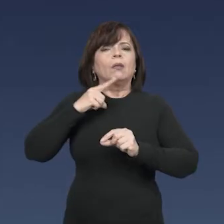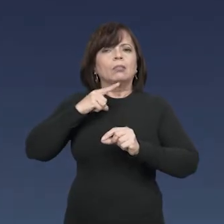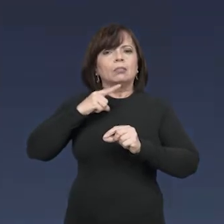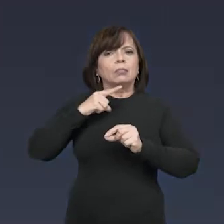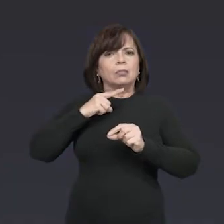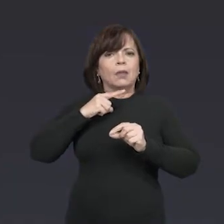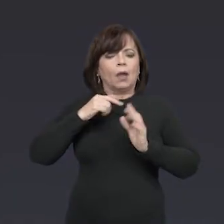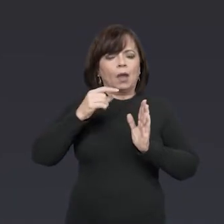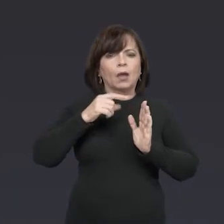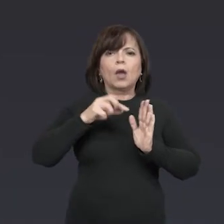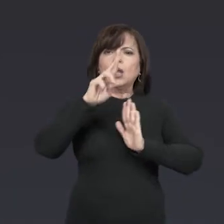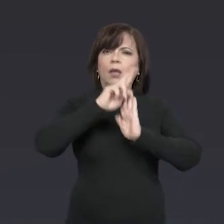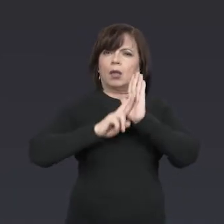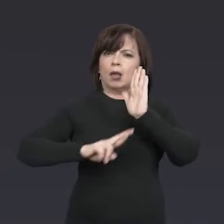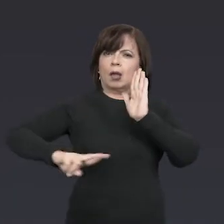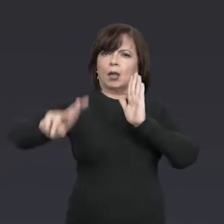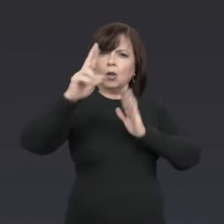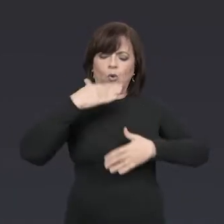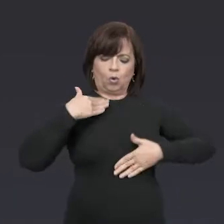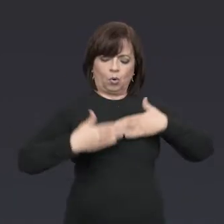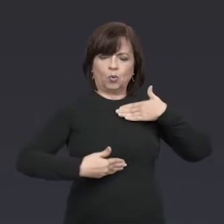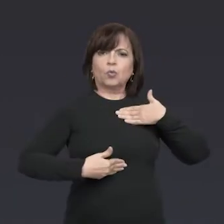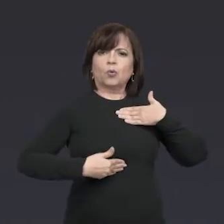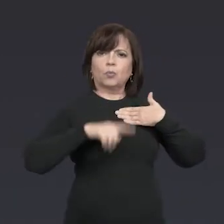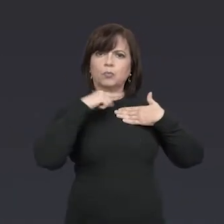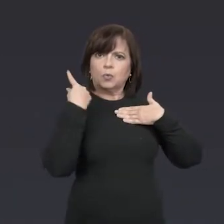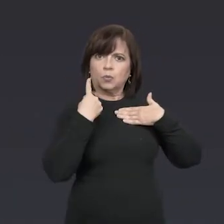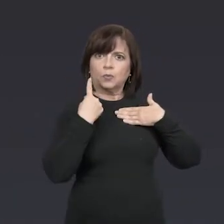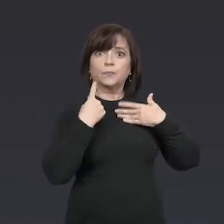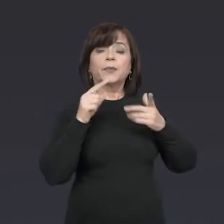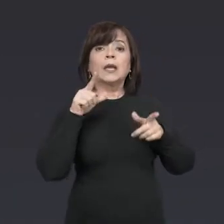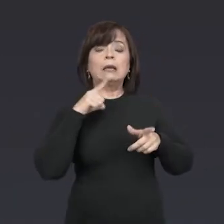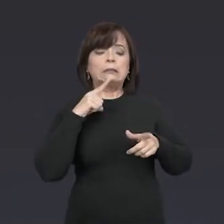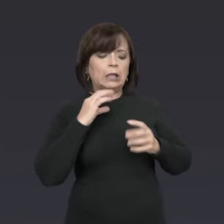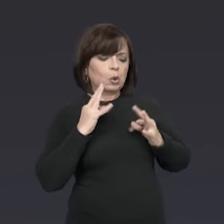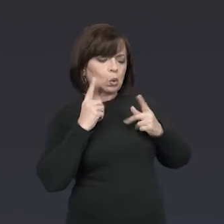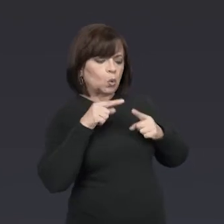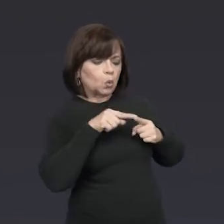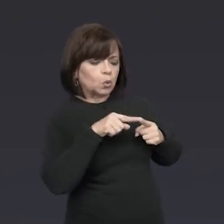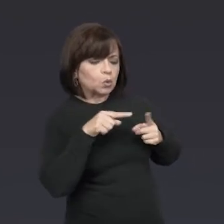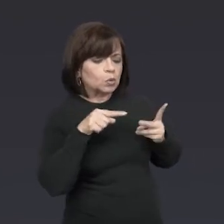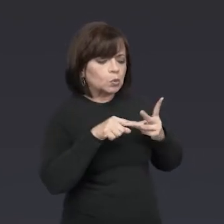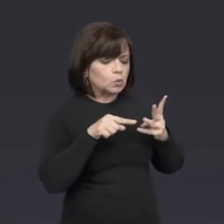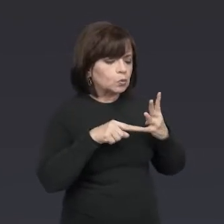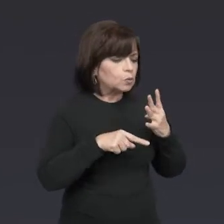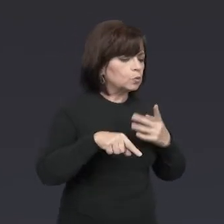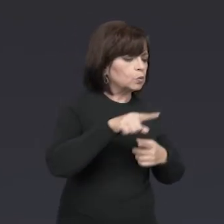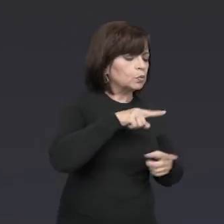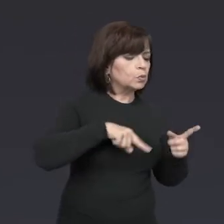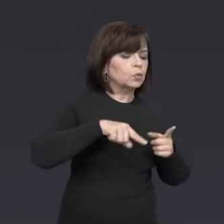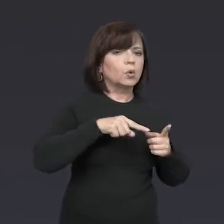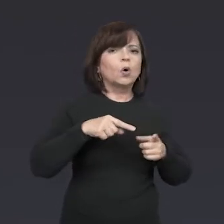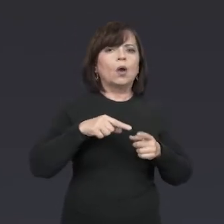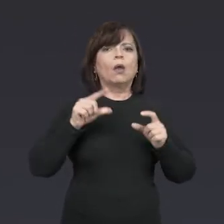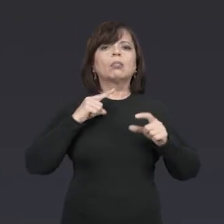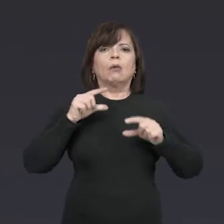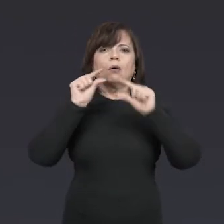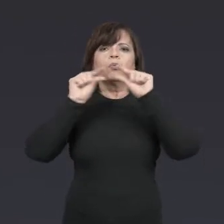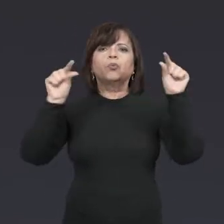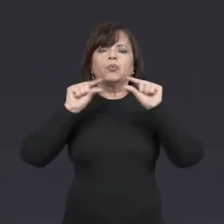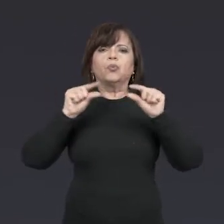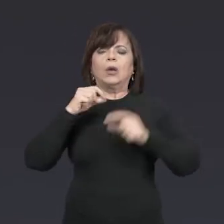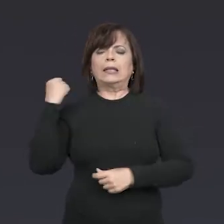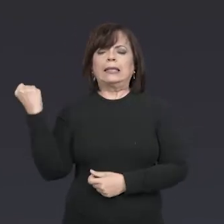de necrópsia. O laudo de necrópsia foi muito claro ao apontar que todas aquelas lesões causaram